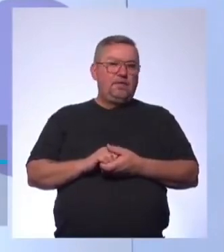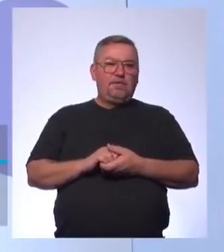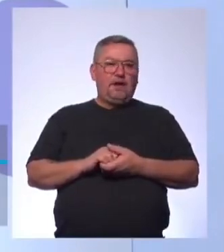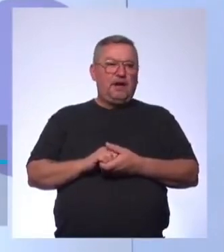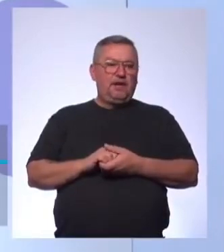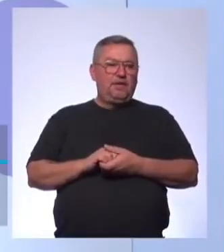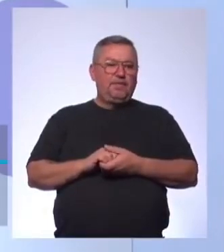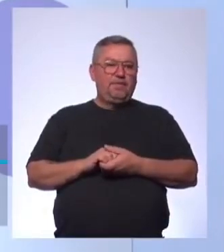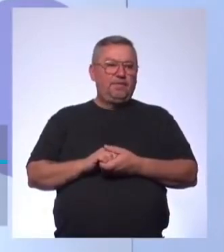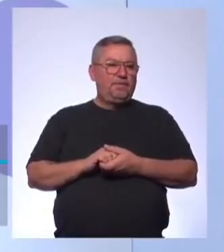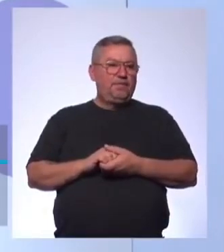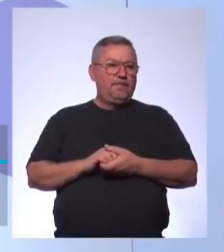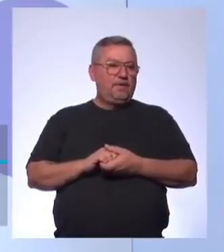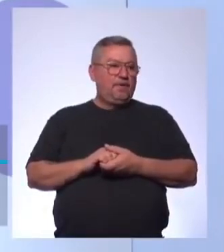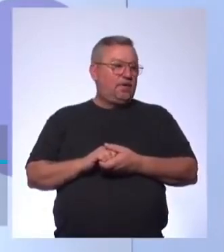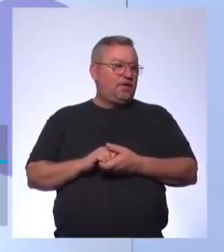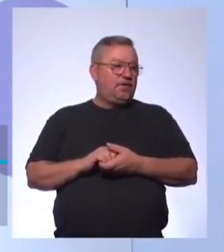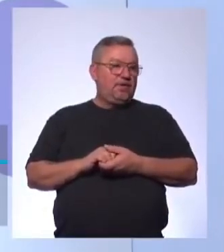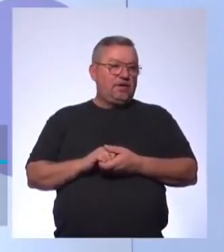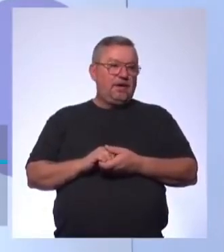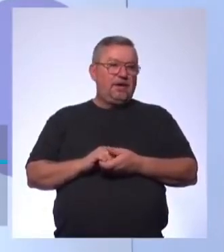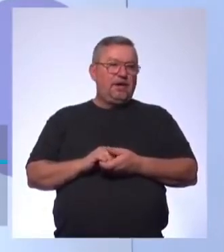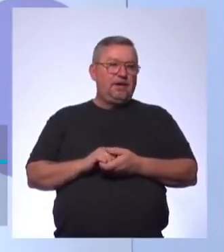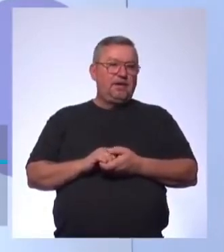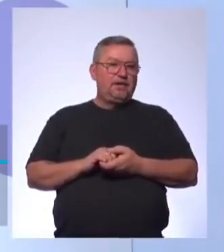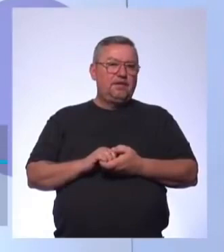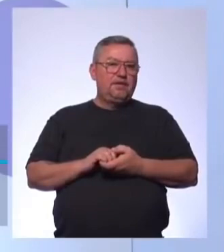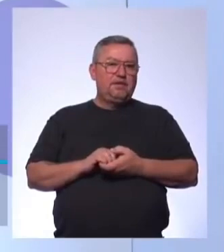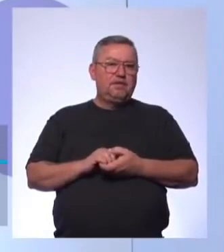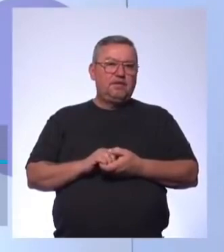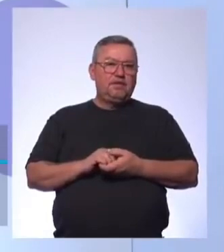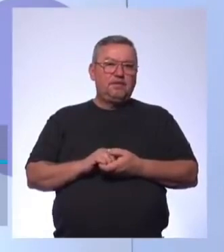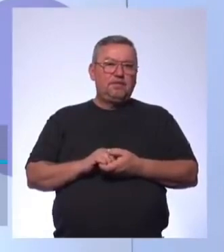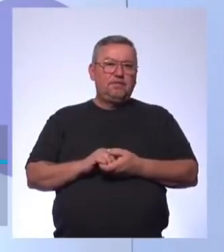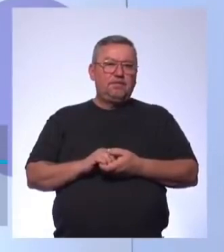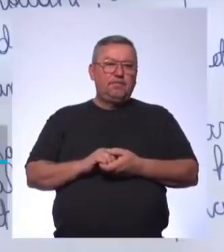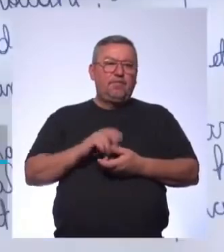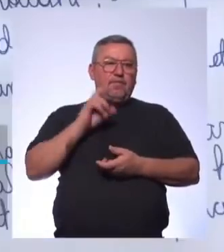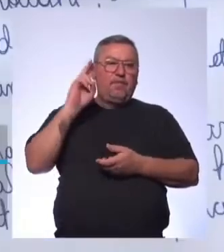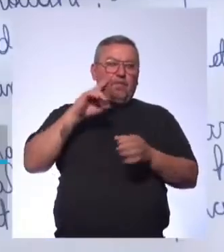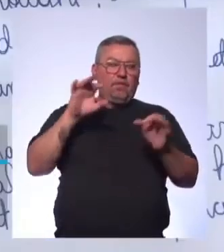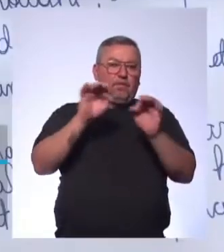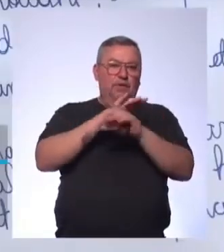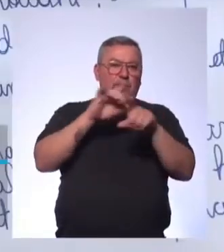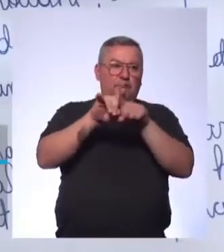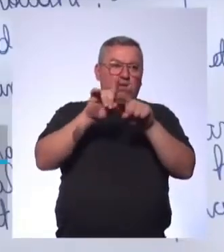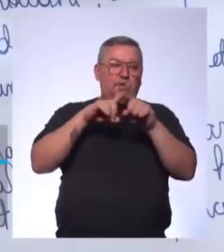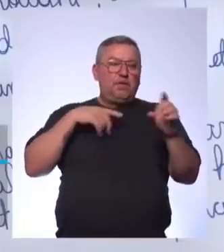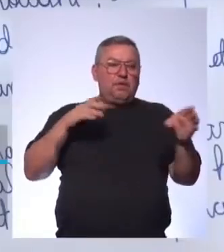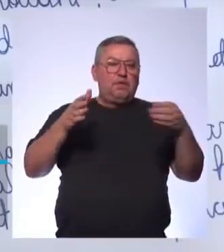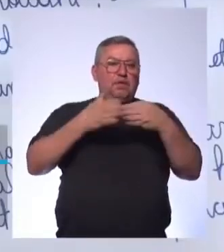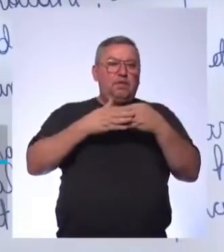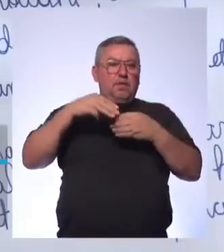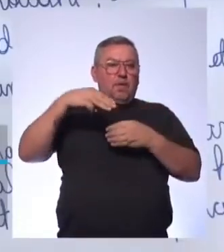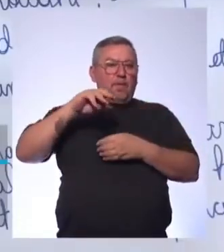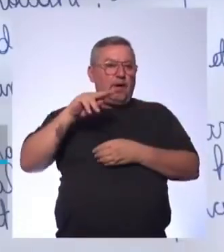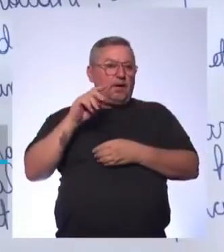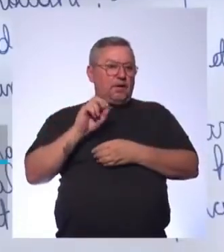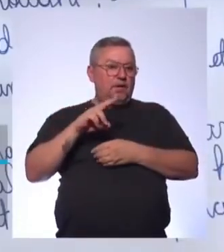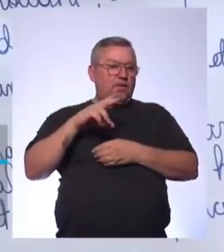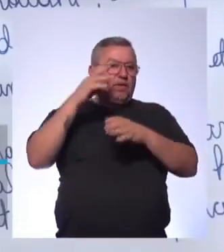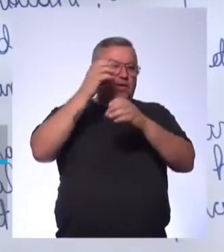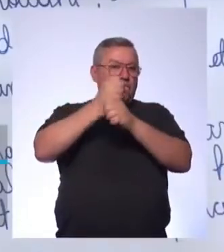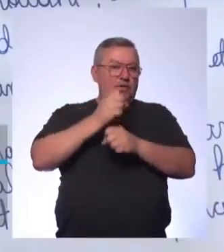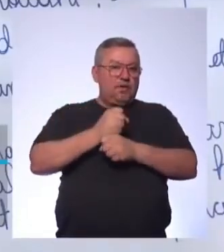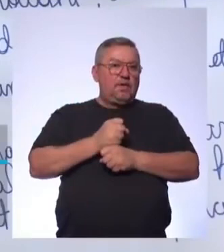think a tropical cyclone is a very dangerous thing that can take many lives. Olha, eu vou completar aqui para fechar. O Matheus Silva respondeu,